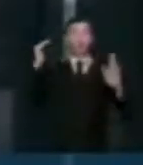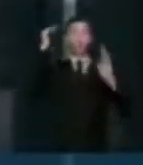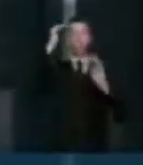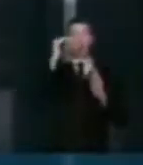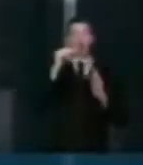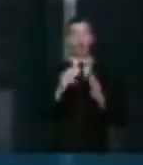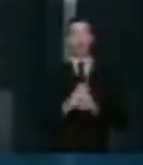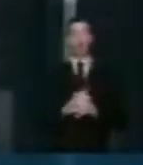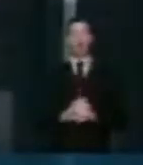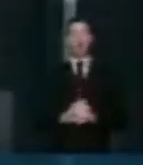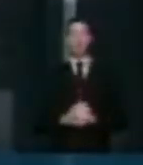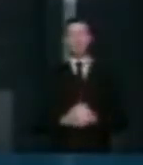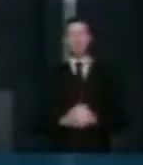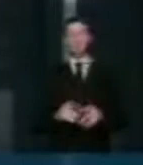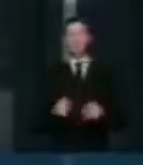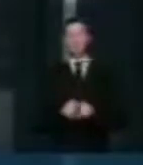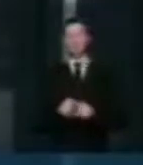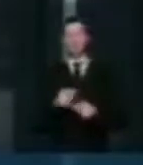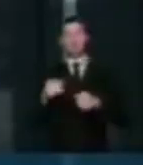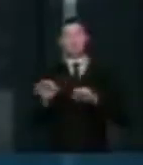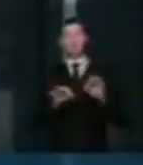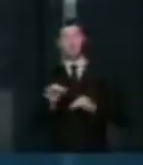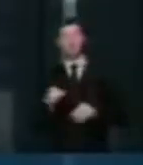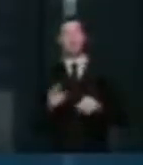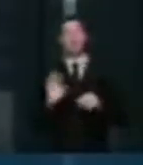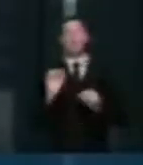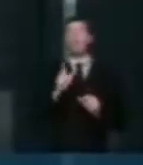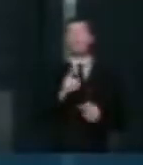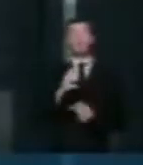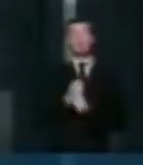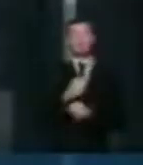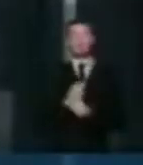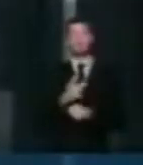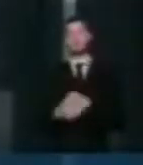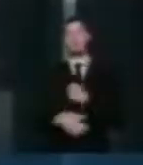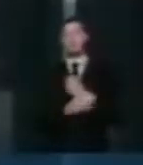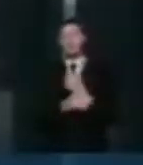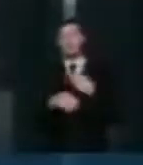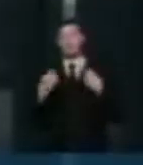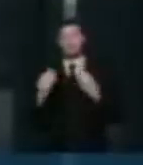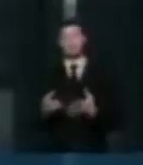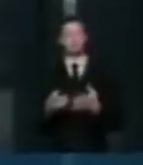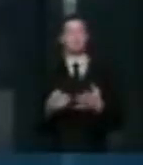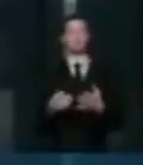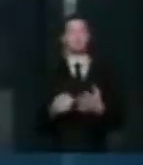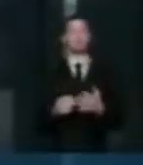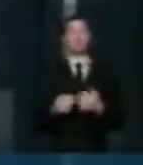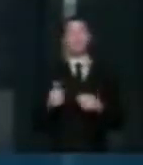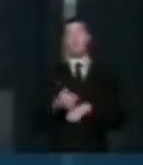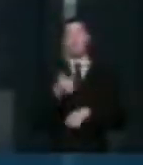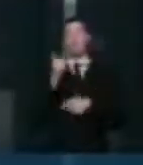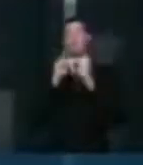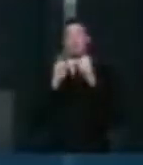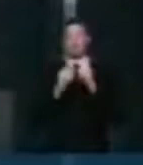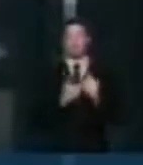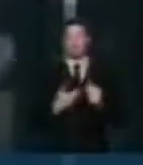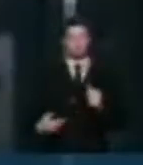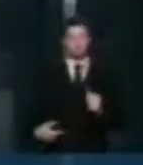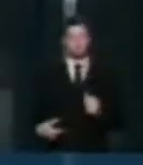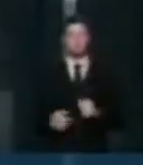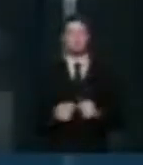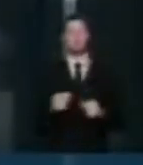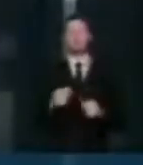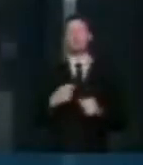Há necessidade de se elaborar melhor as peças orçamentárias, garantindo um planejamento governamental mais adequado, com diretrizes